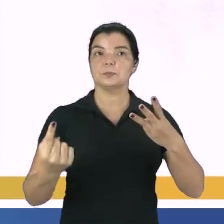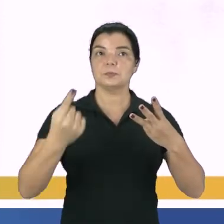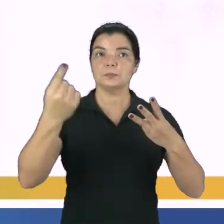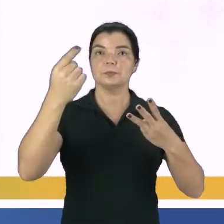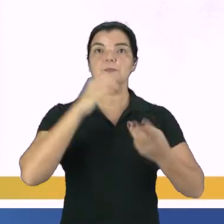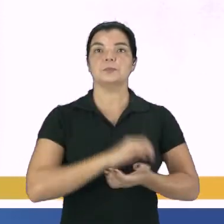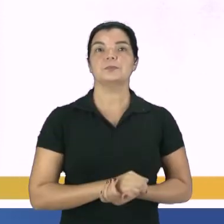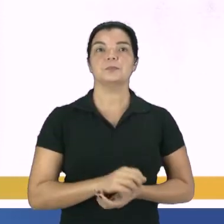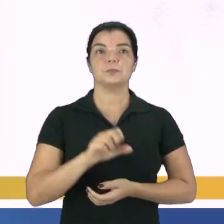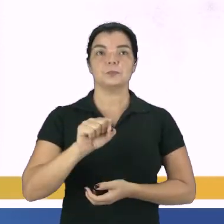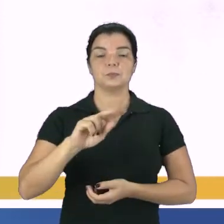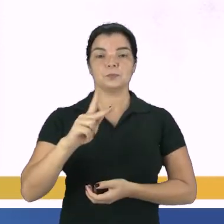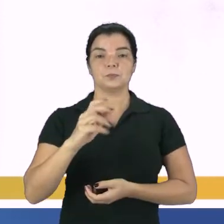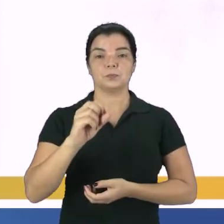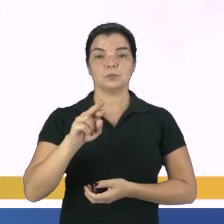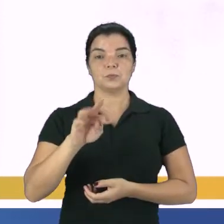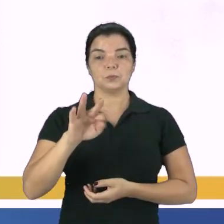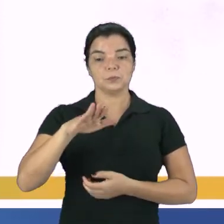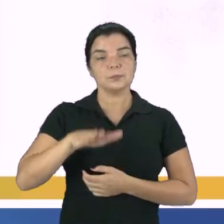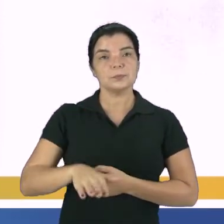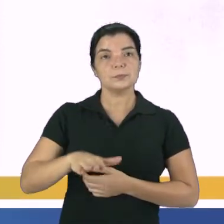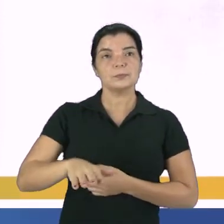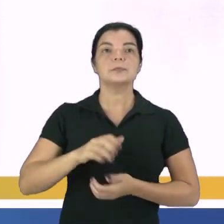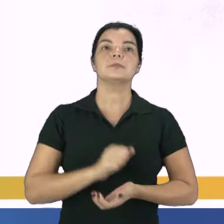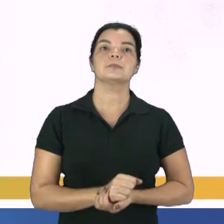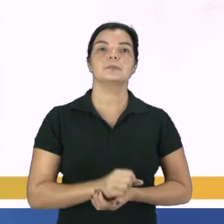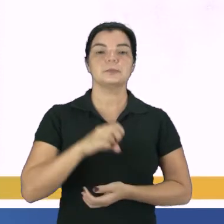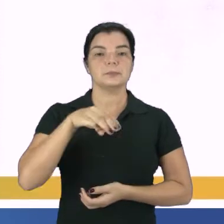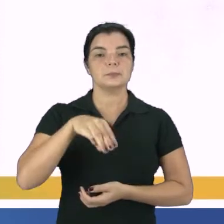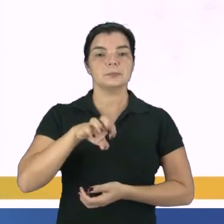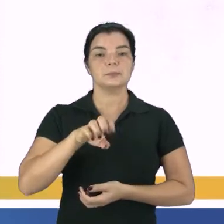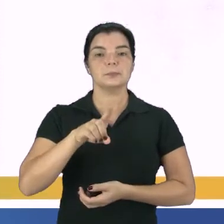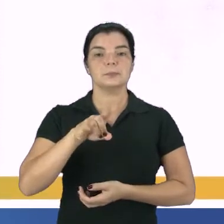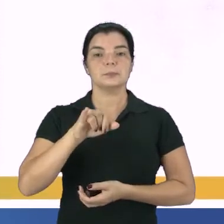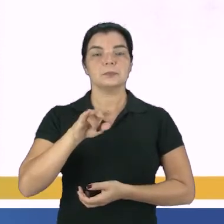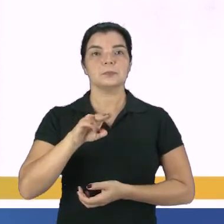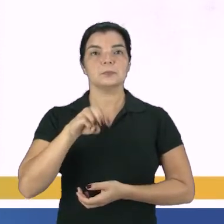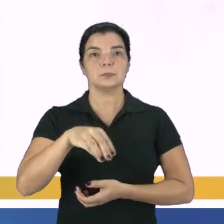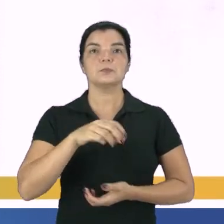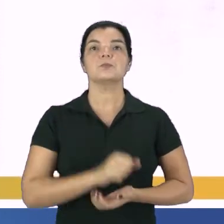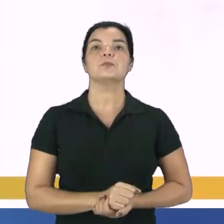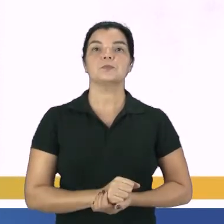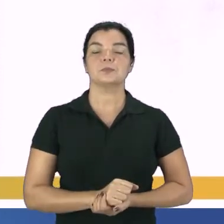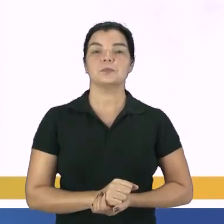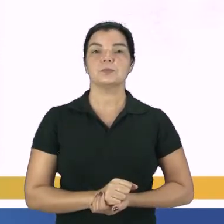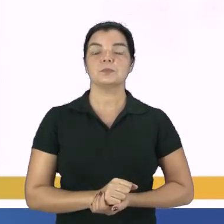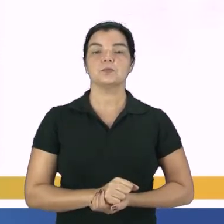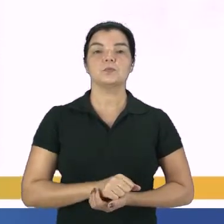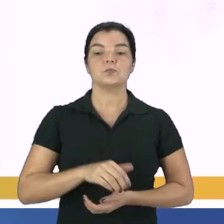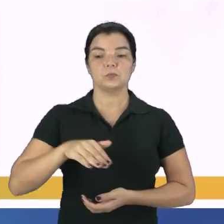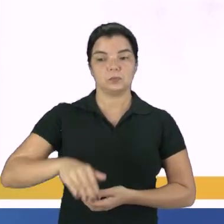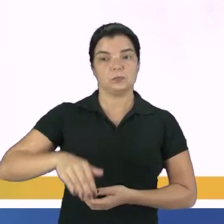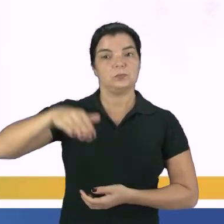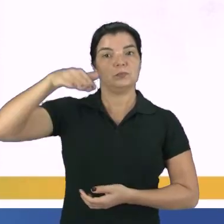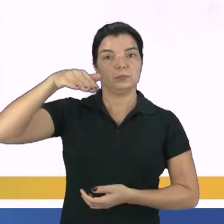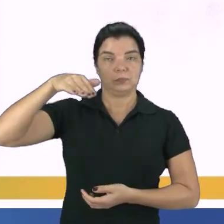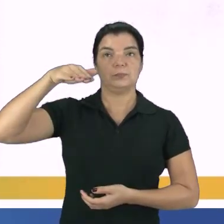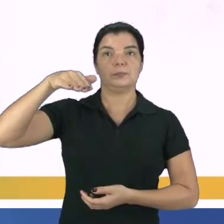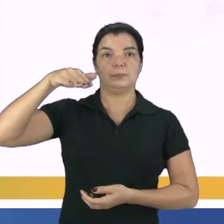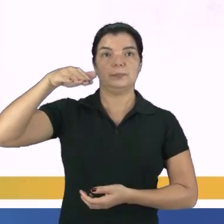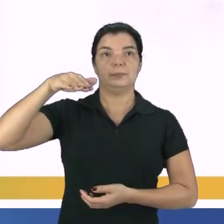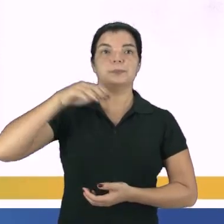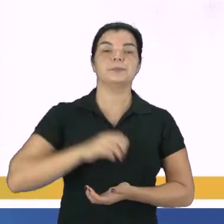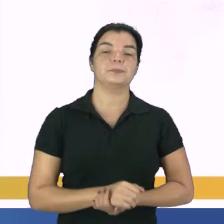que é short, é baixo, medium, average, or middle height, que é a